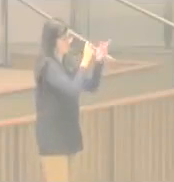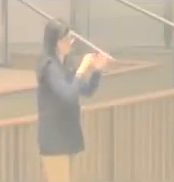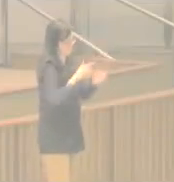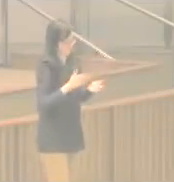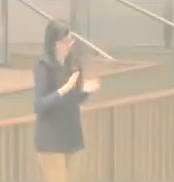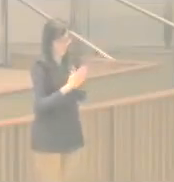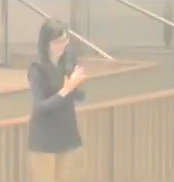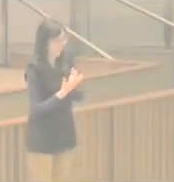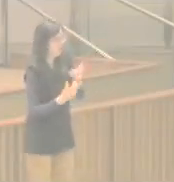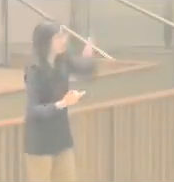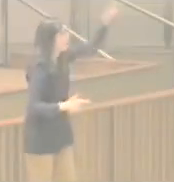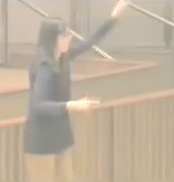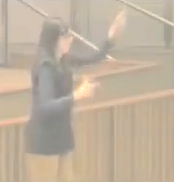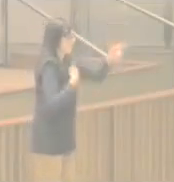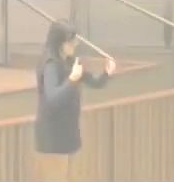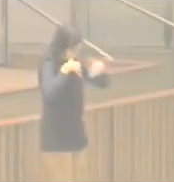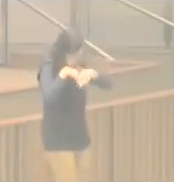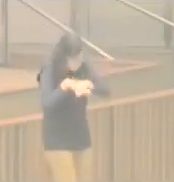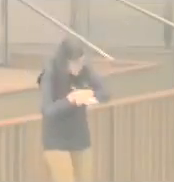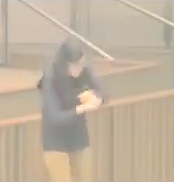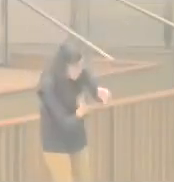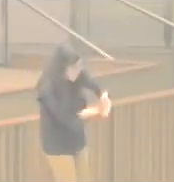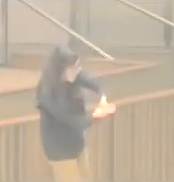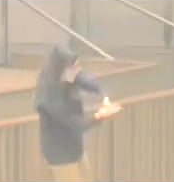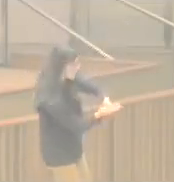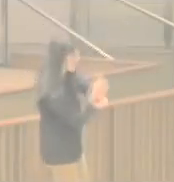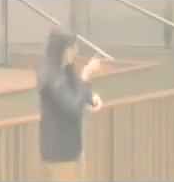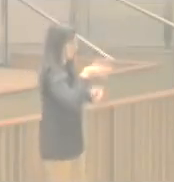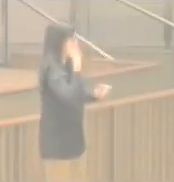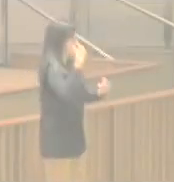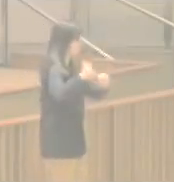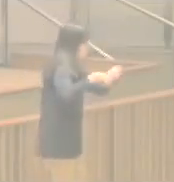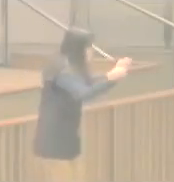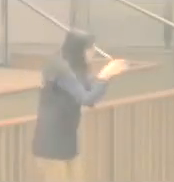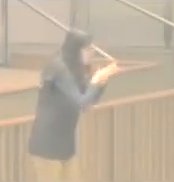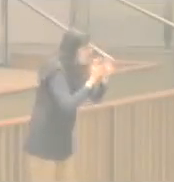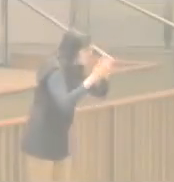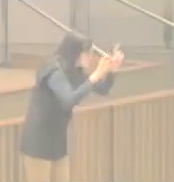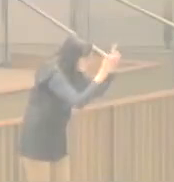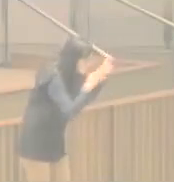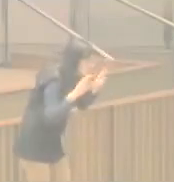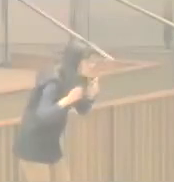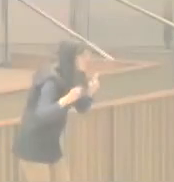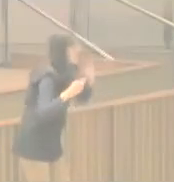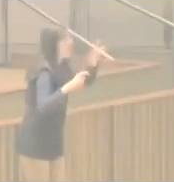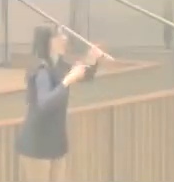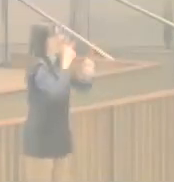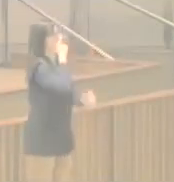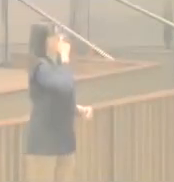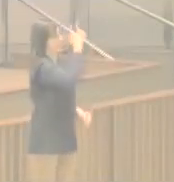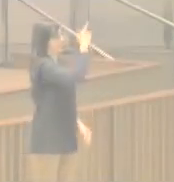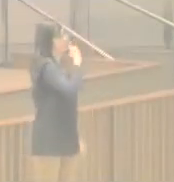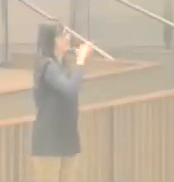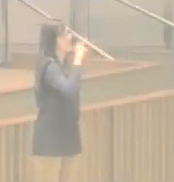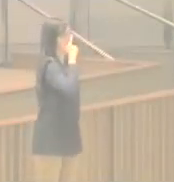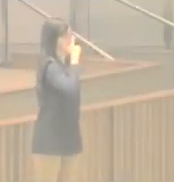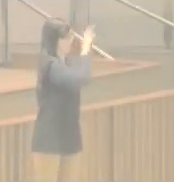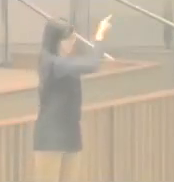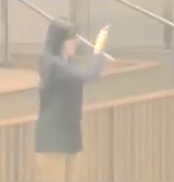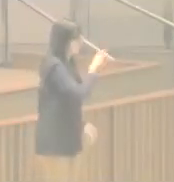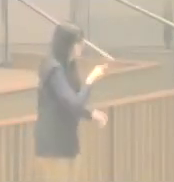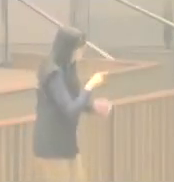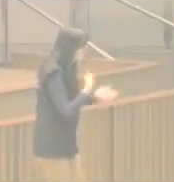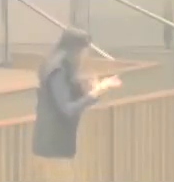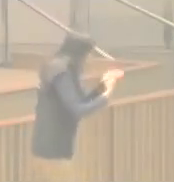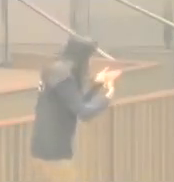do Velho Testamento, chamada Septuaginta. E ela está escrita na língua grega. E eu